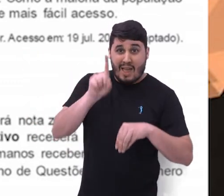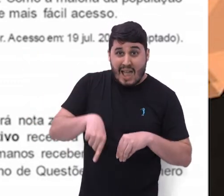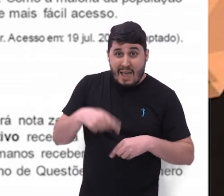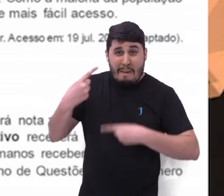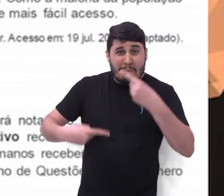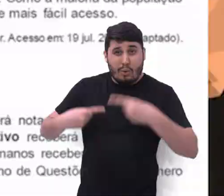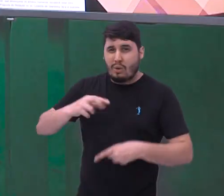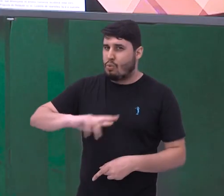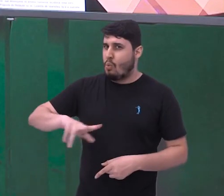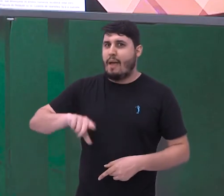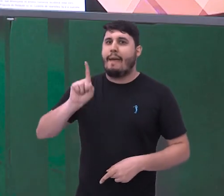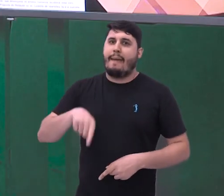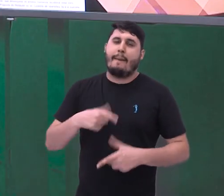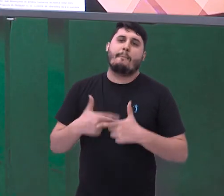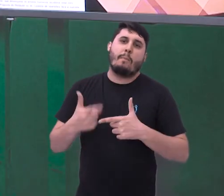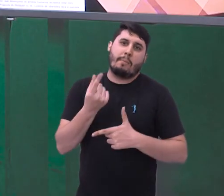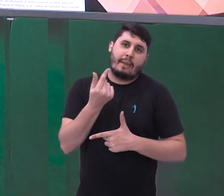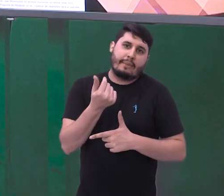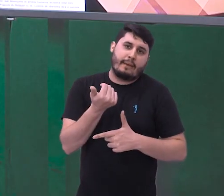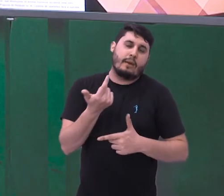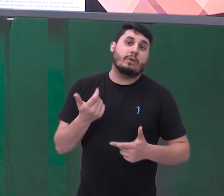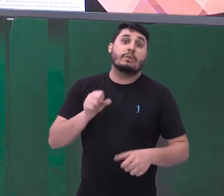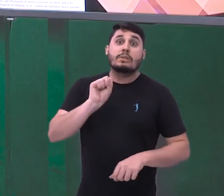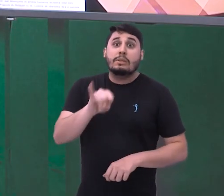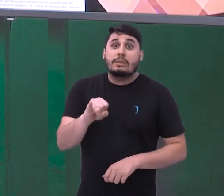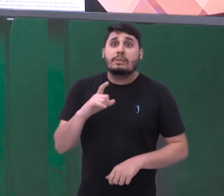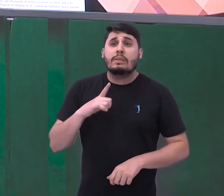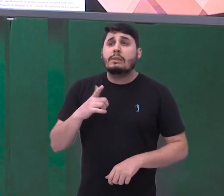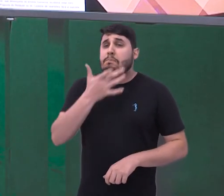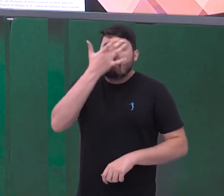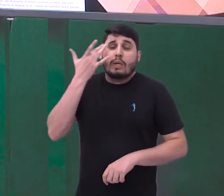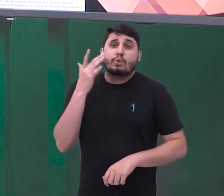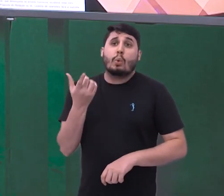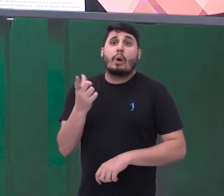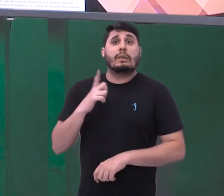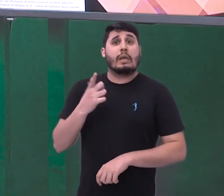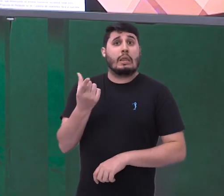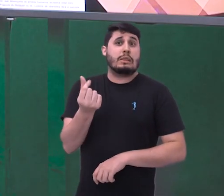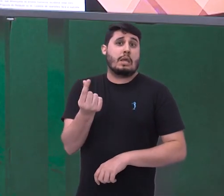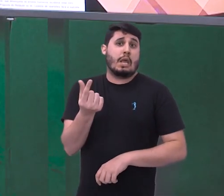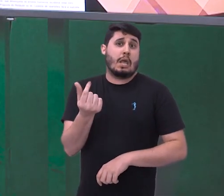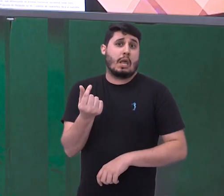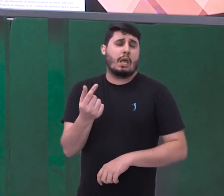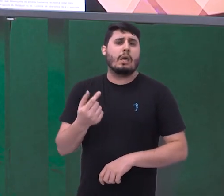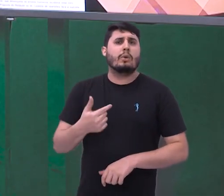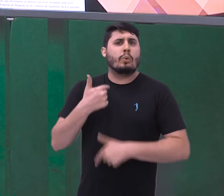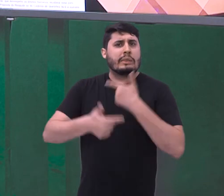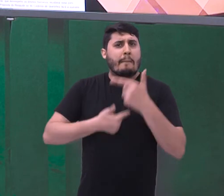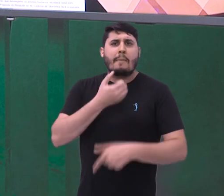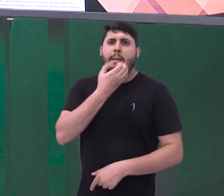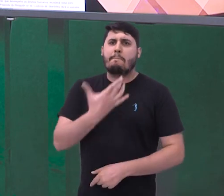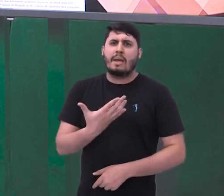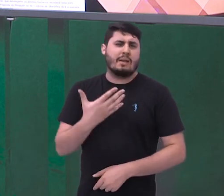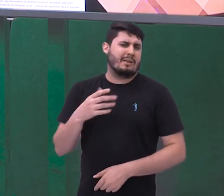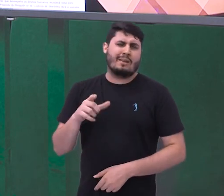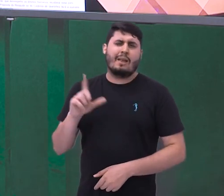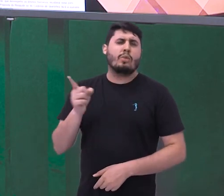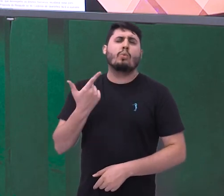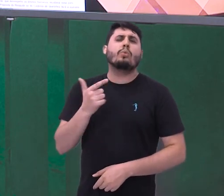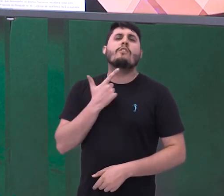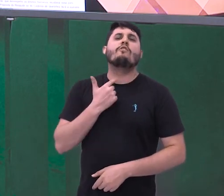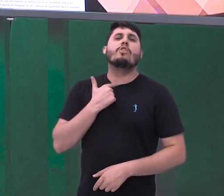políticas, mas econômicas. Ô meu amor, quem está bem no seu lugar não vai embora. Só se for questão econômica,